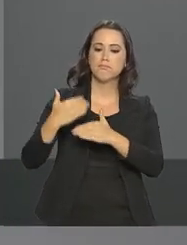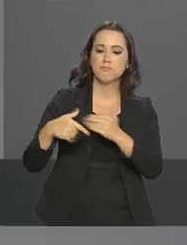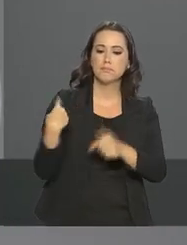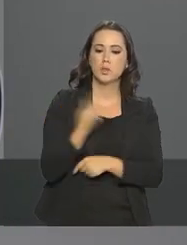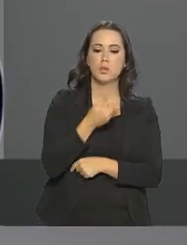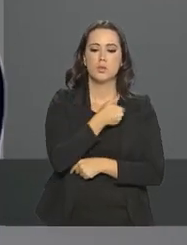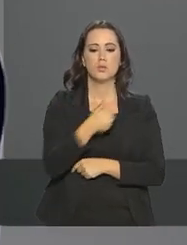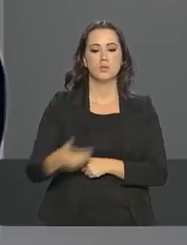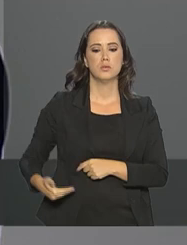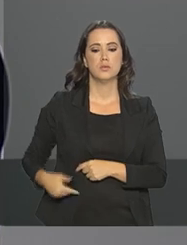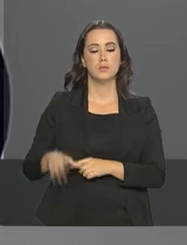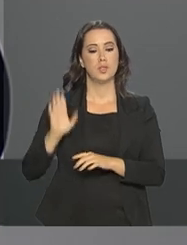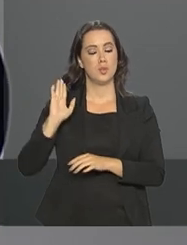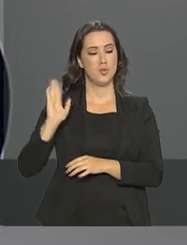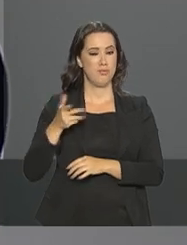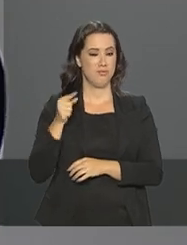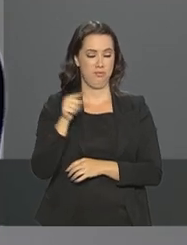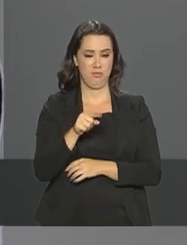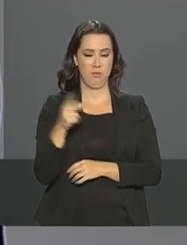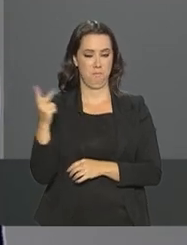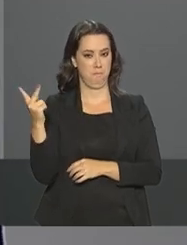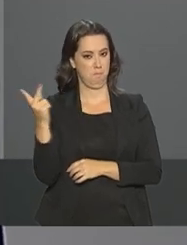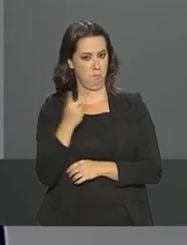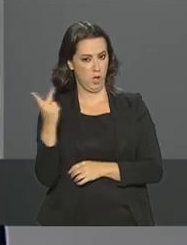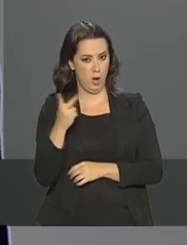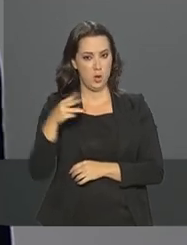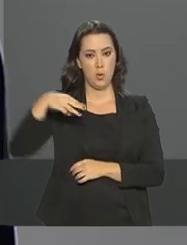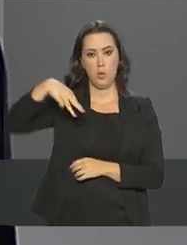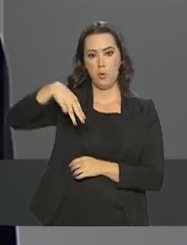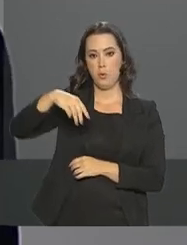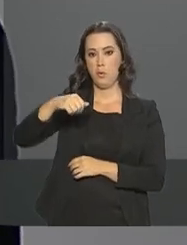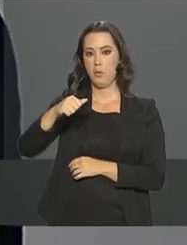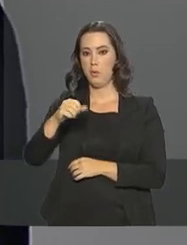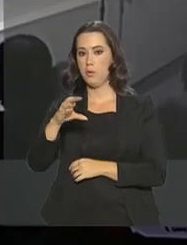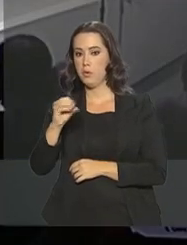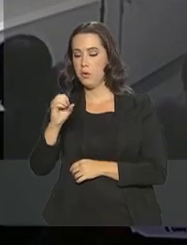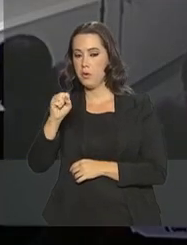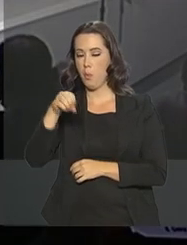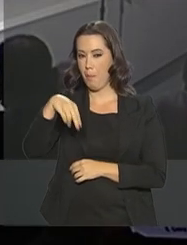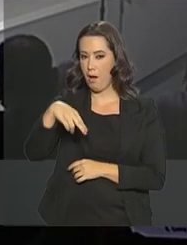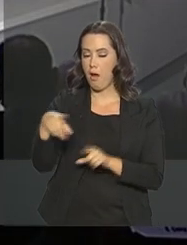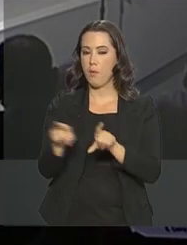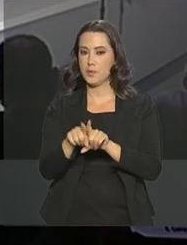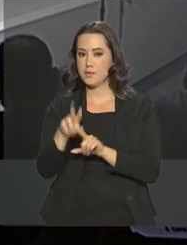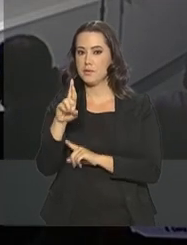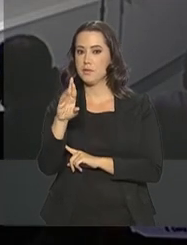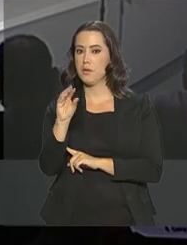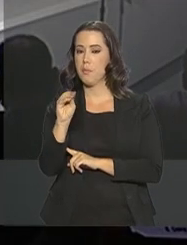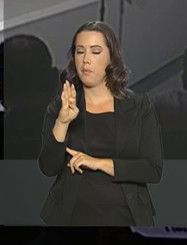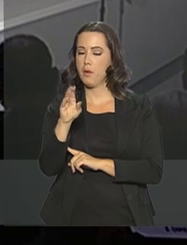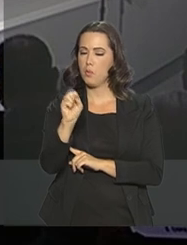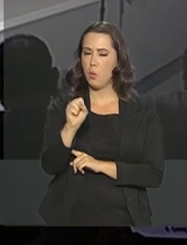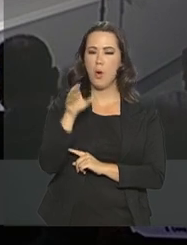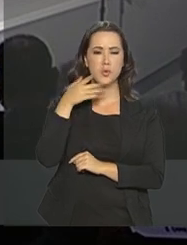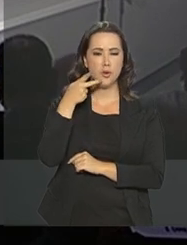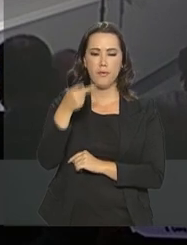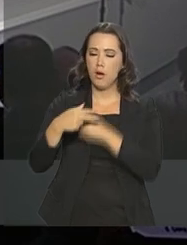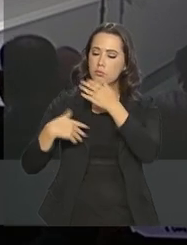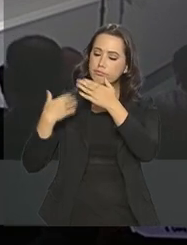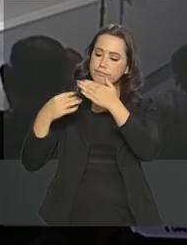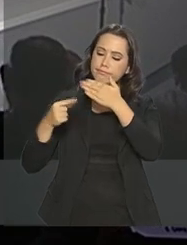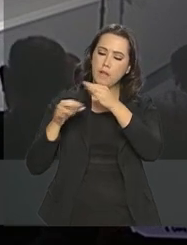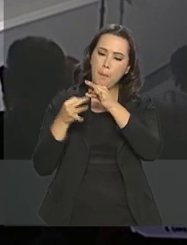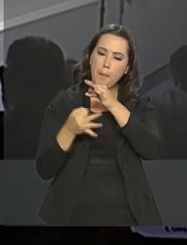já que tanto marcos jorge senador eunício e o robson fizeram um longo relato do